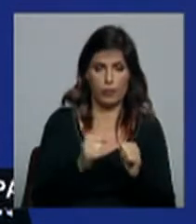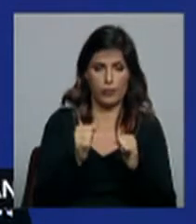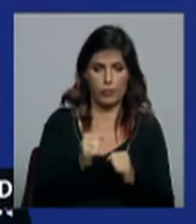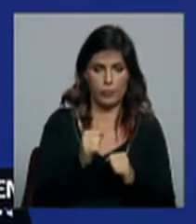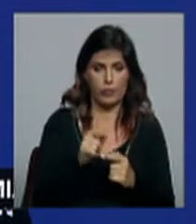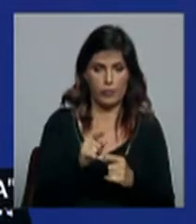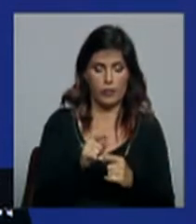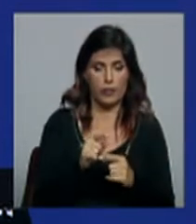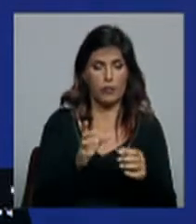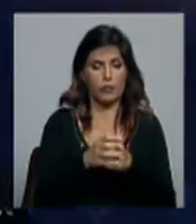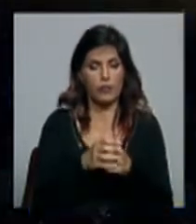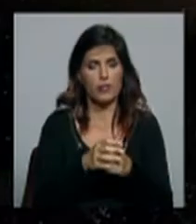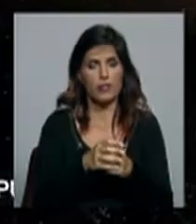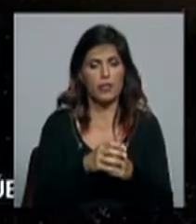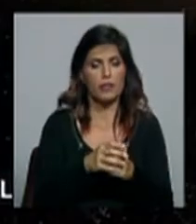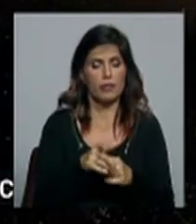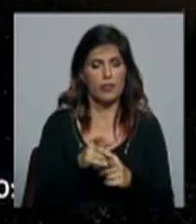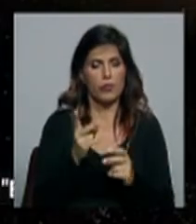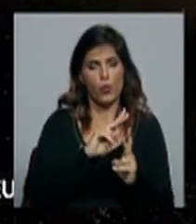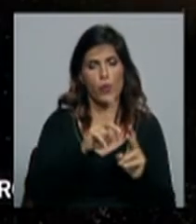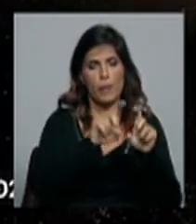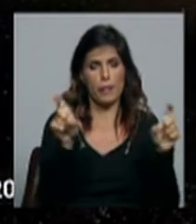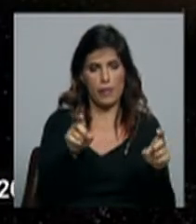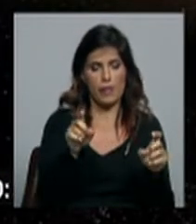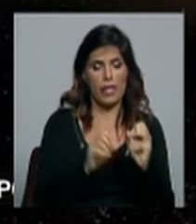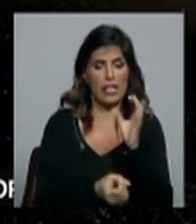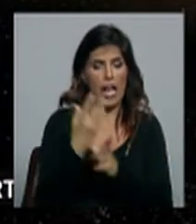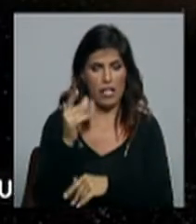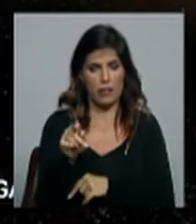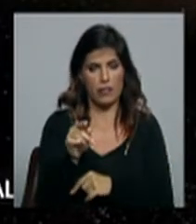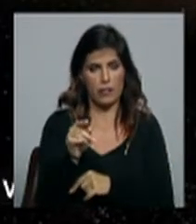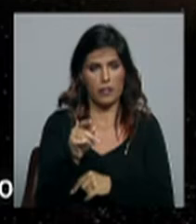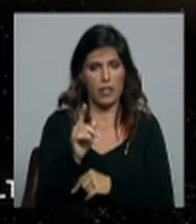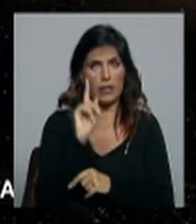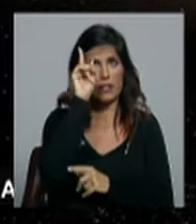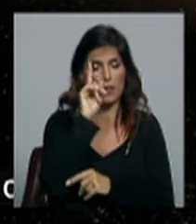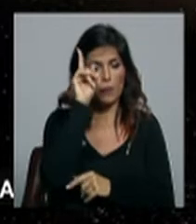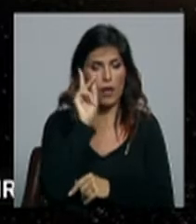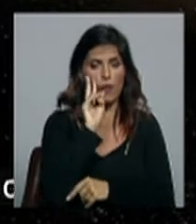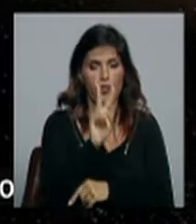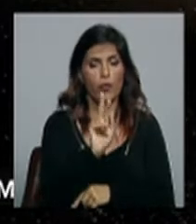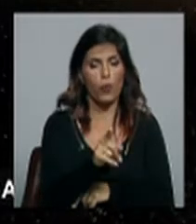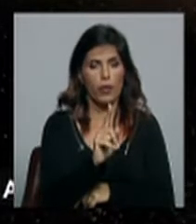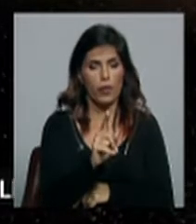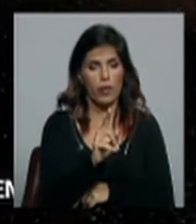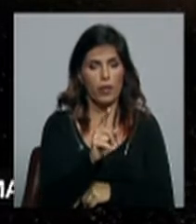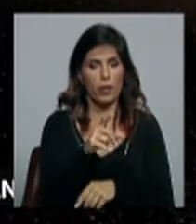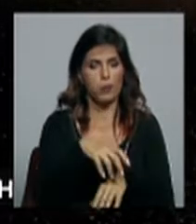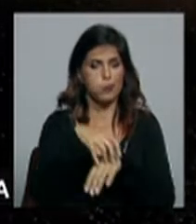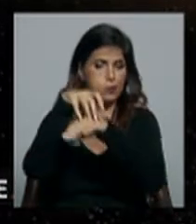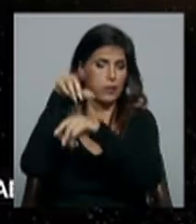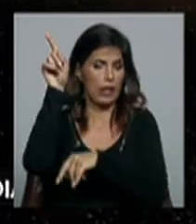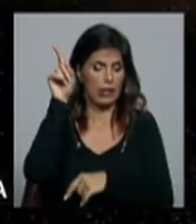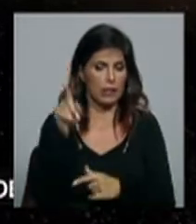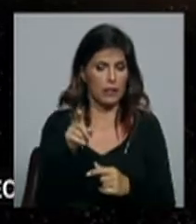Space Corporation e a Rodium Scientific para colocar lá em cima, isto nós estamos a ver, estações espaciais, têm cerca